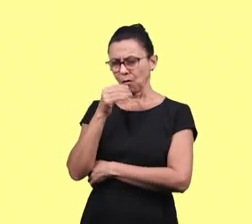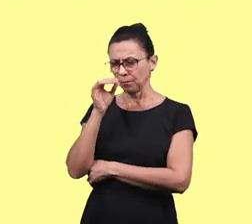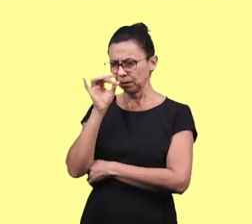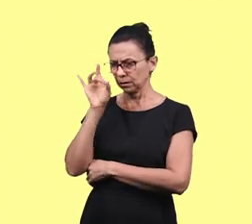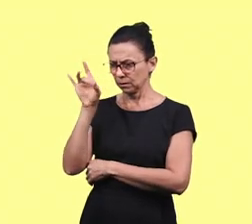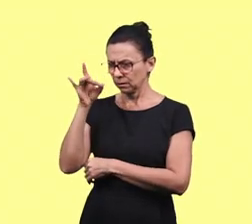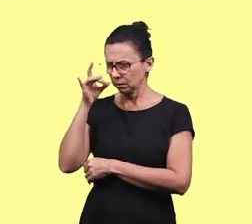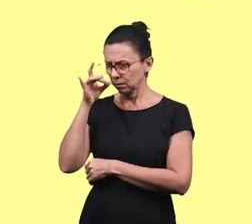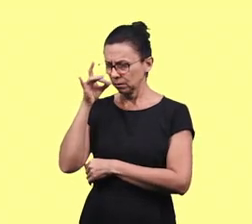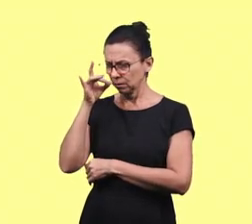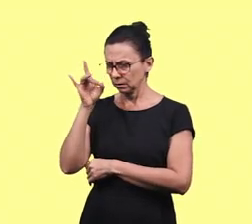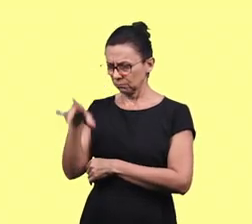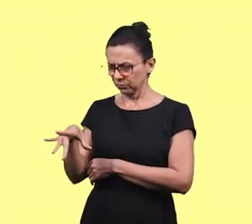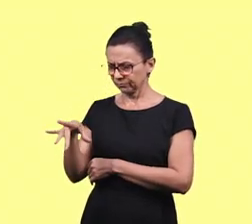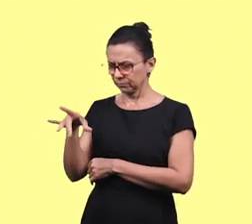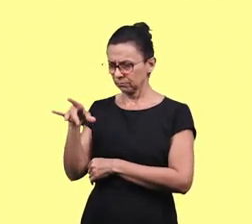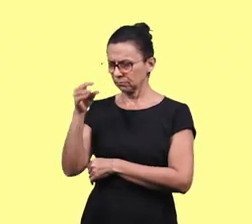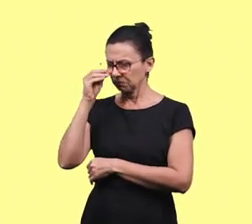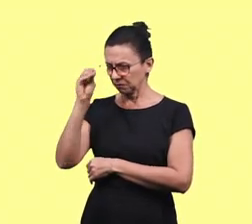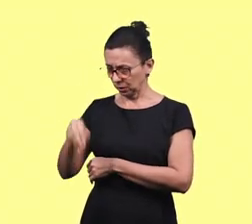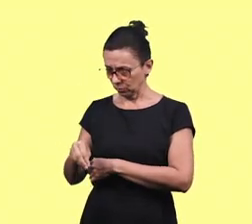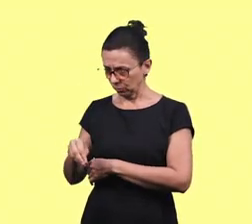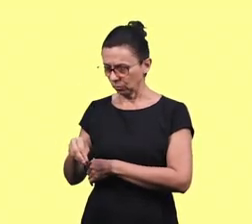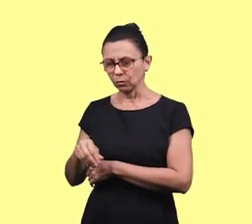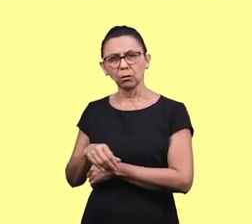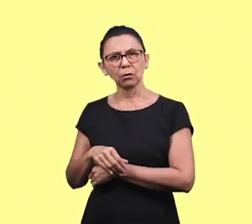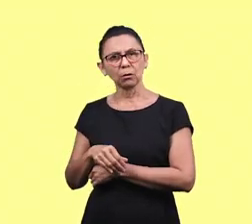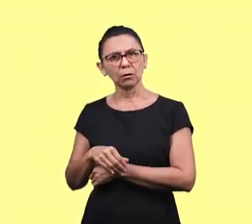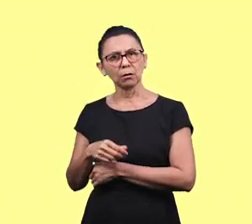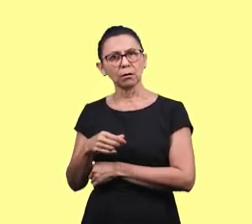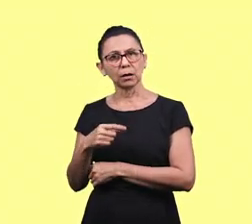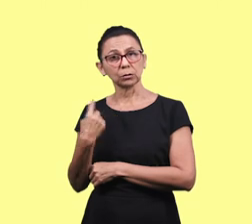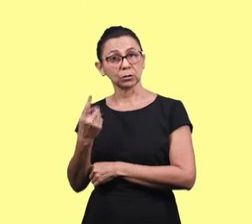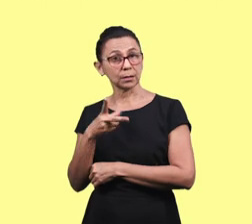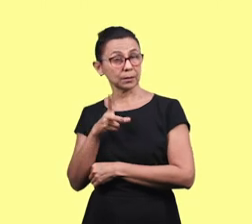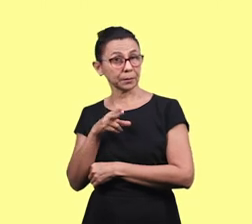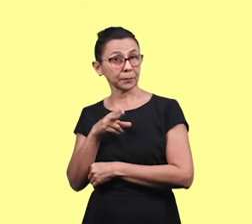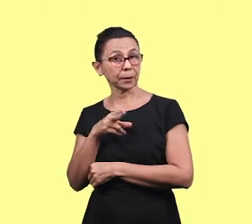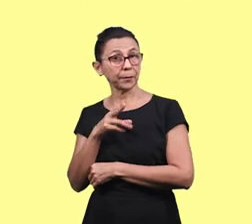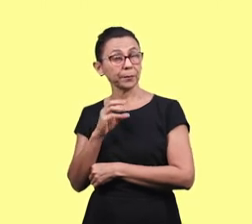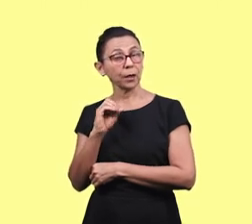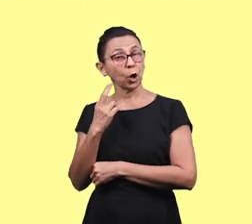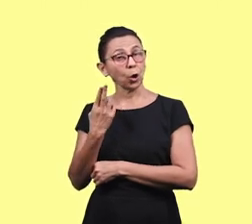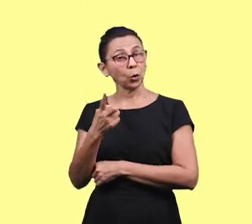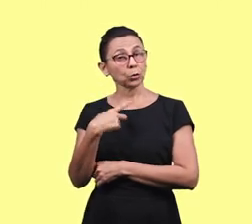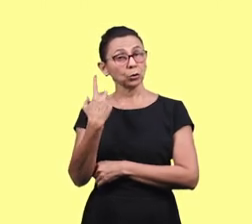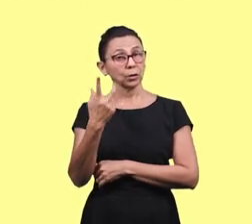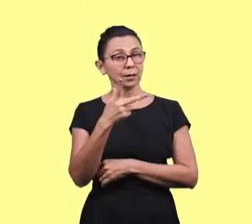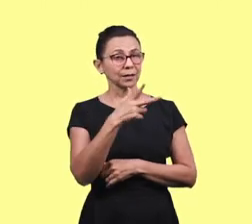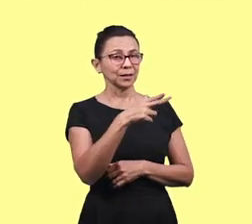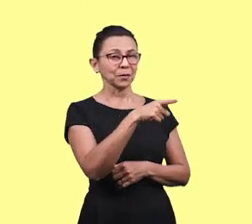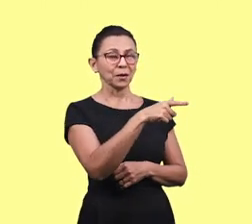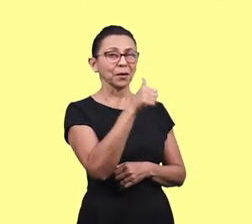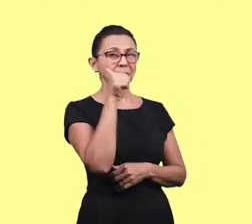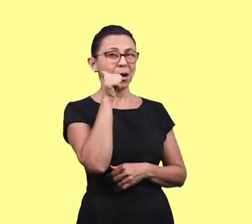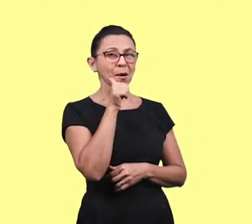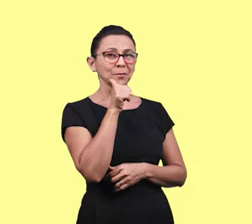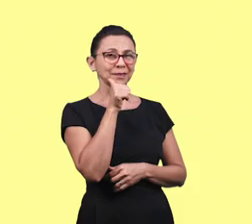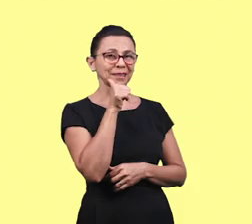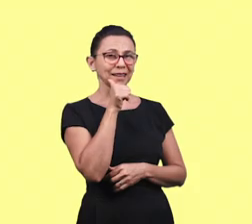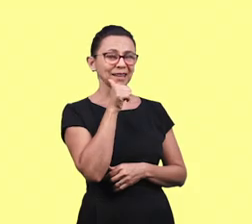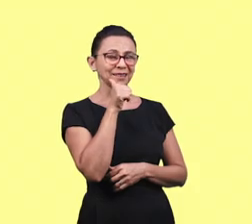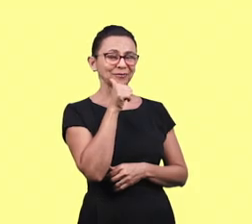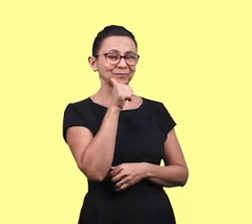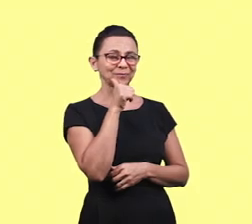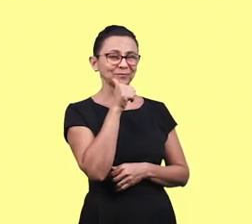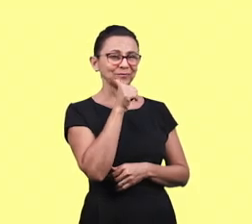Jesus, ou achou que não era necessário ali pedir perdão? Ou como aquela mulher que demonstrou todo o seu amor